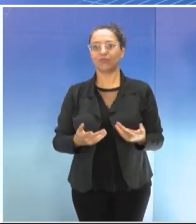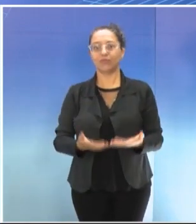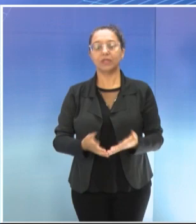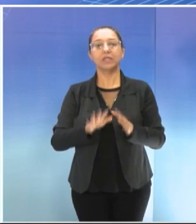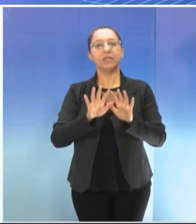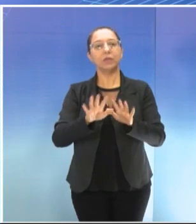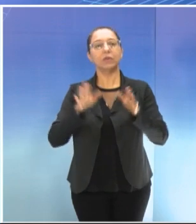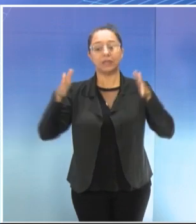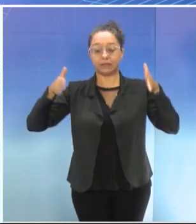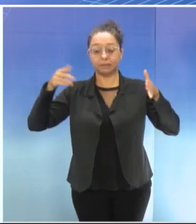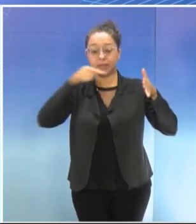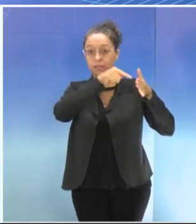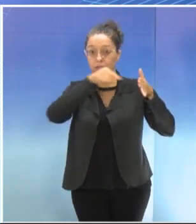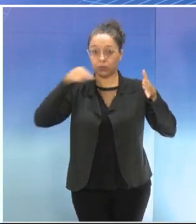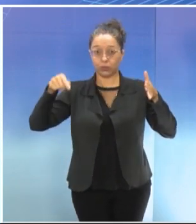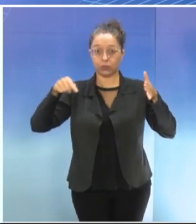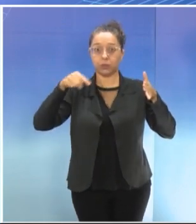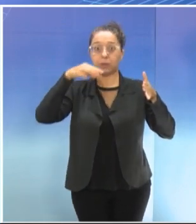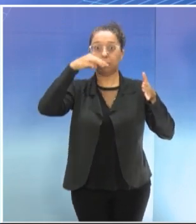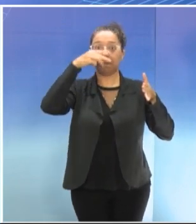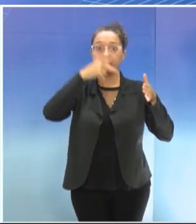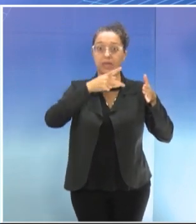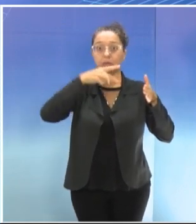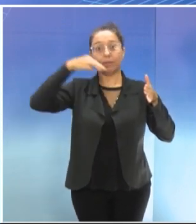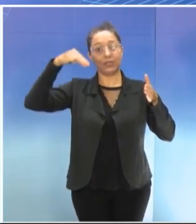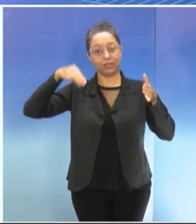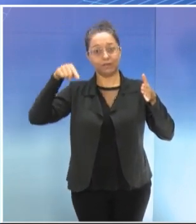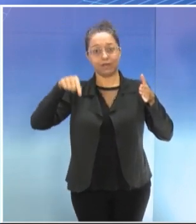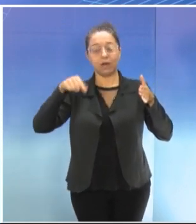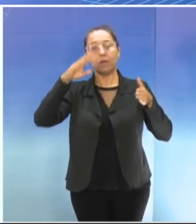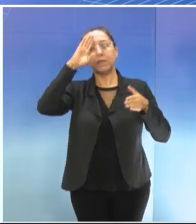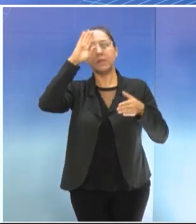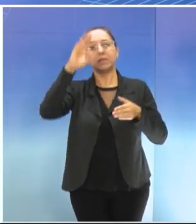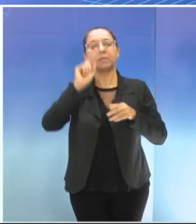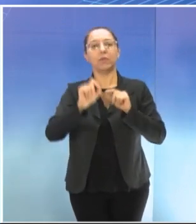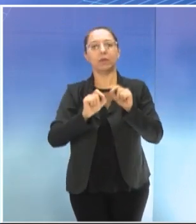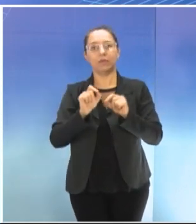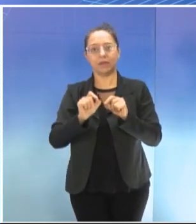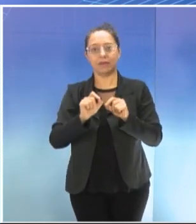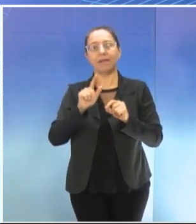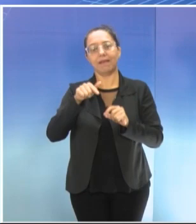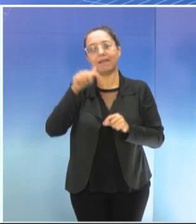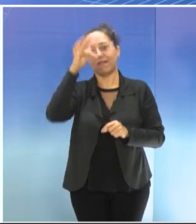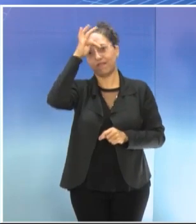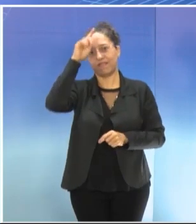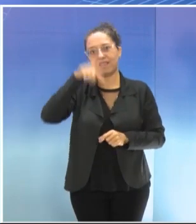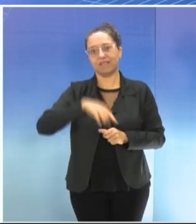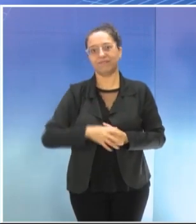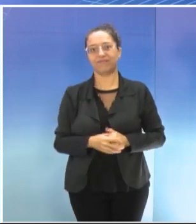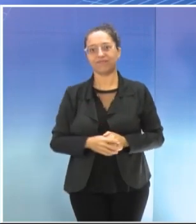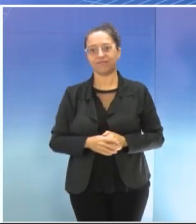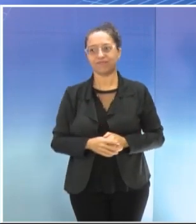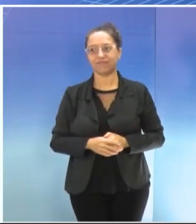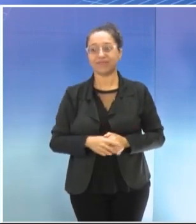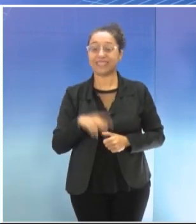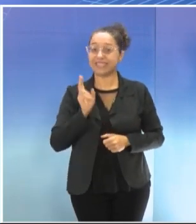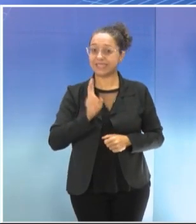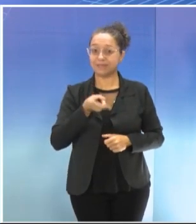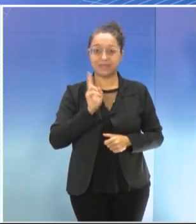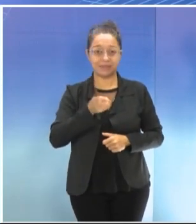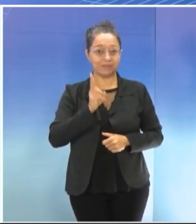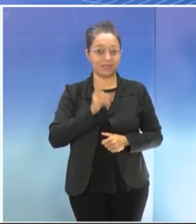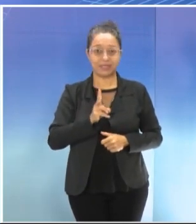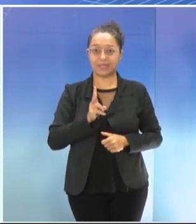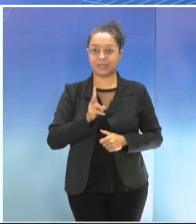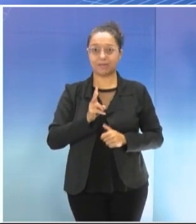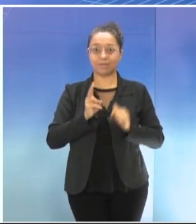e exaltavam a razão humana, a questão da lógica e do pensamento. Mas no período medieval, o que era sempre